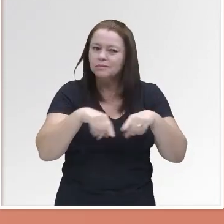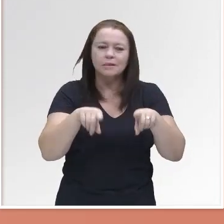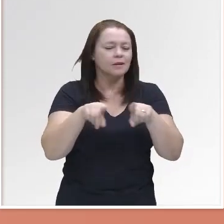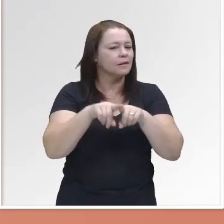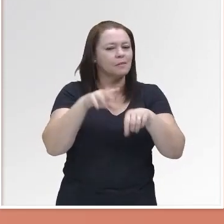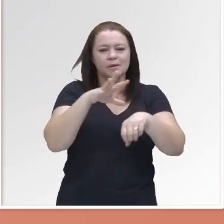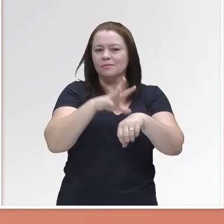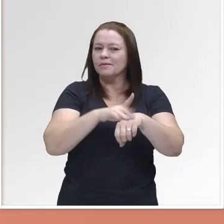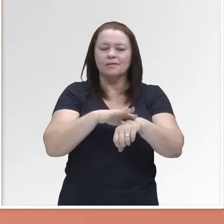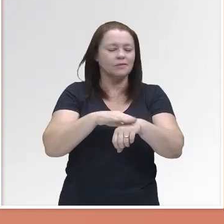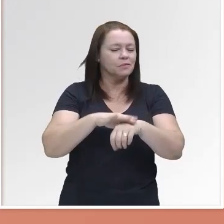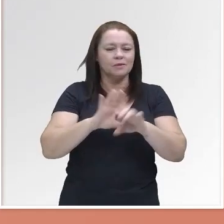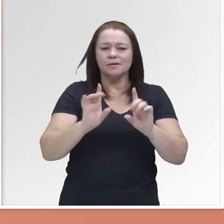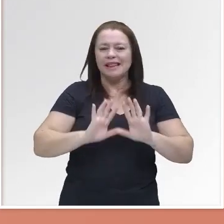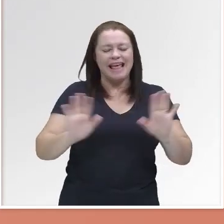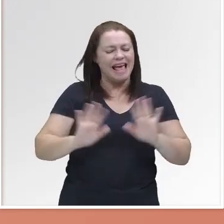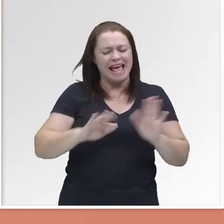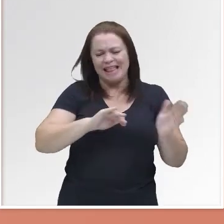no fundo do mar.